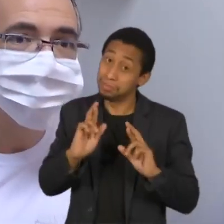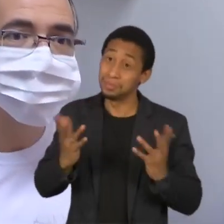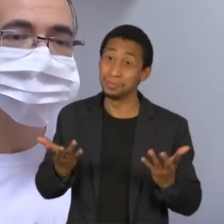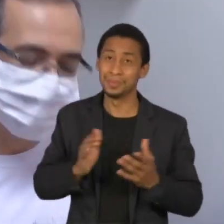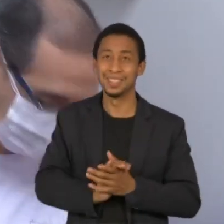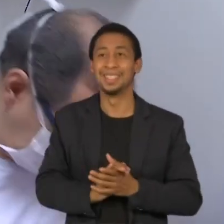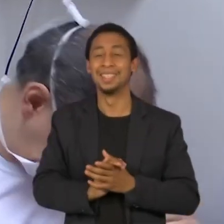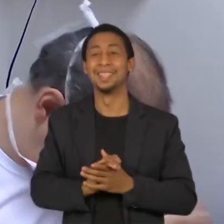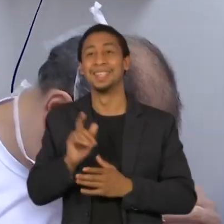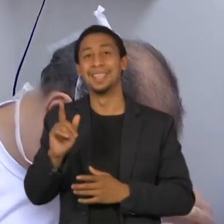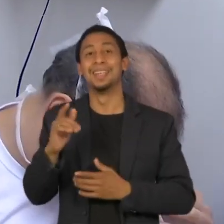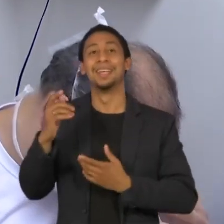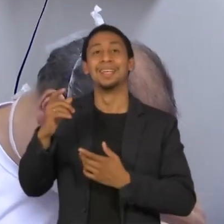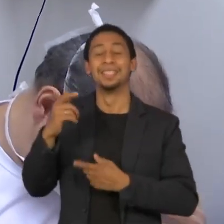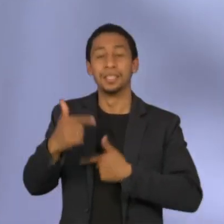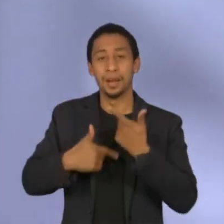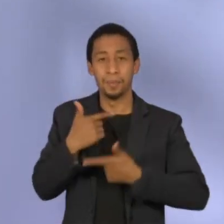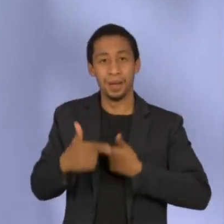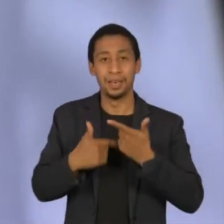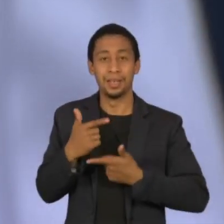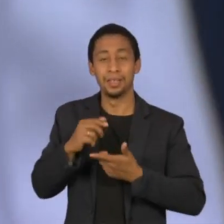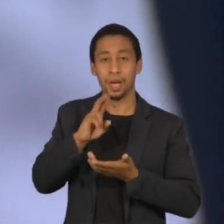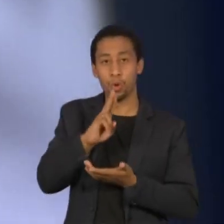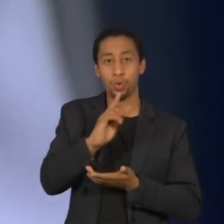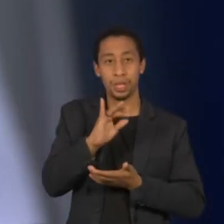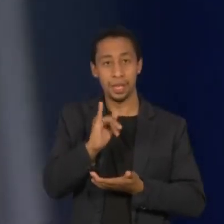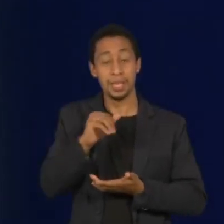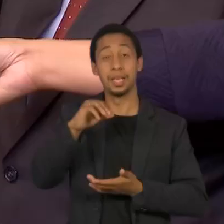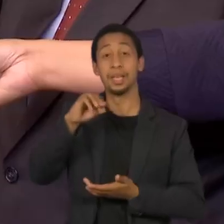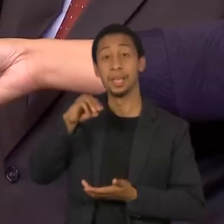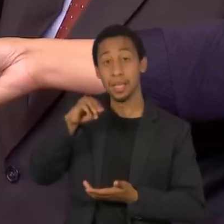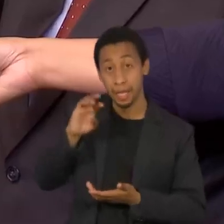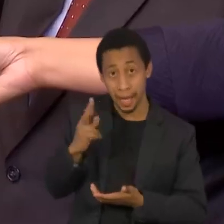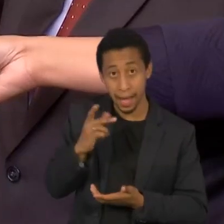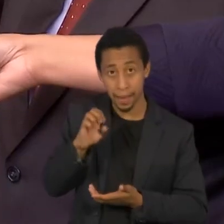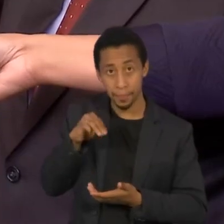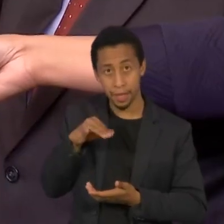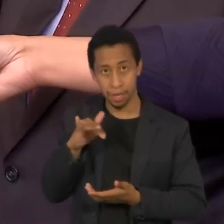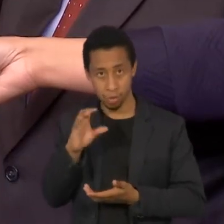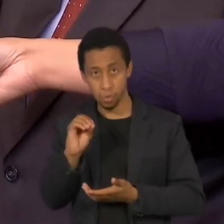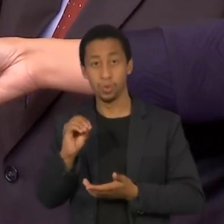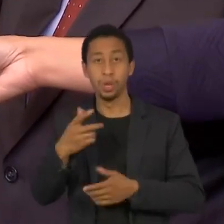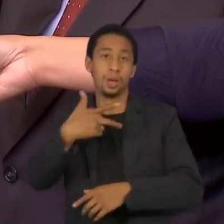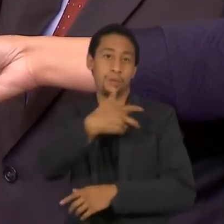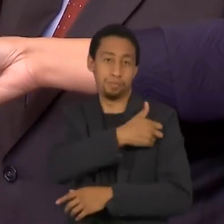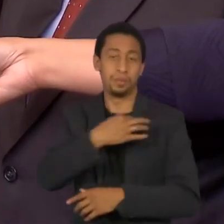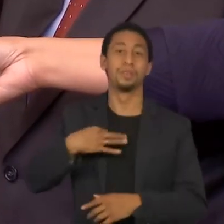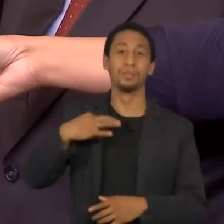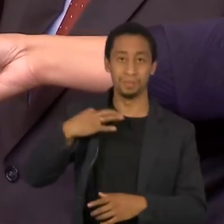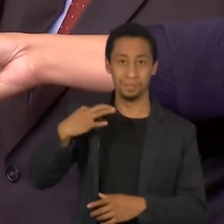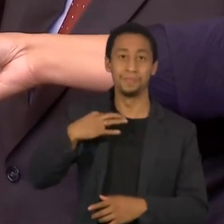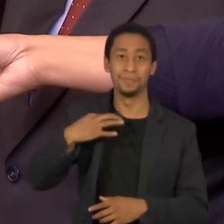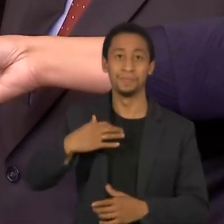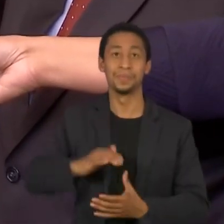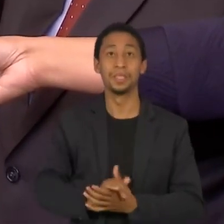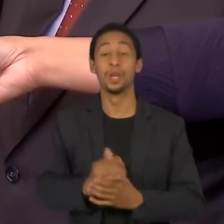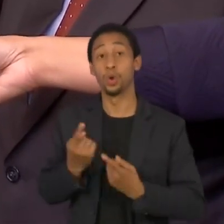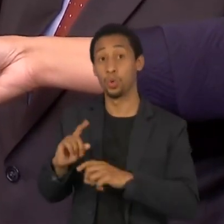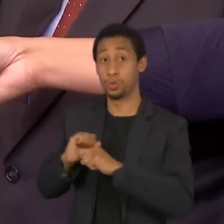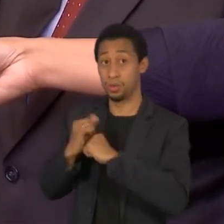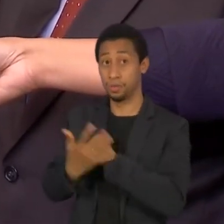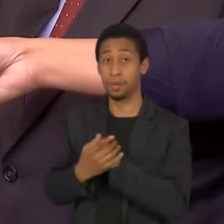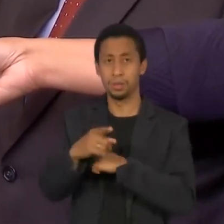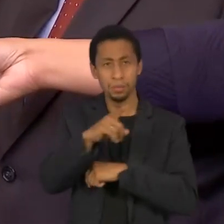na UTI do Instituto Emílio Ribas e é um dos voluntários da Coronavac. Para você saber mais rapidamente se ela é protegida ou não é